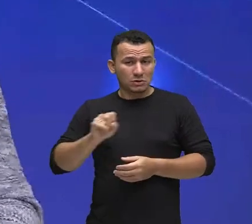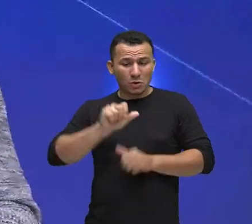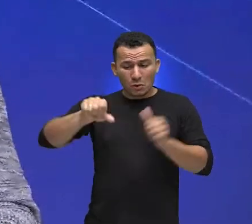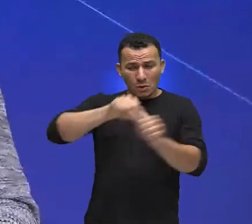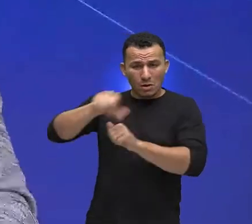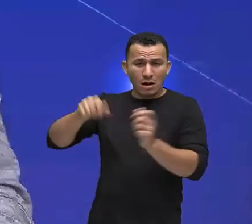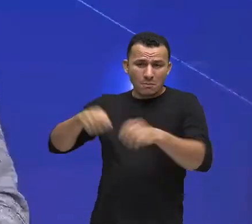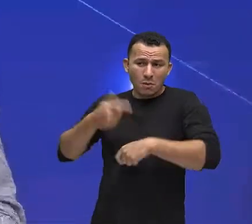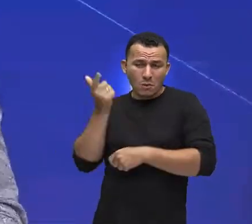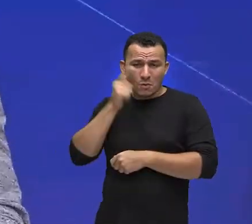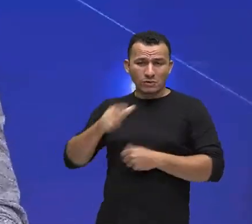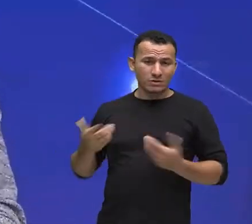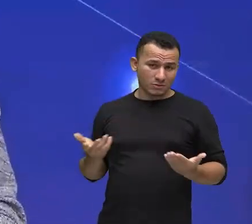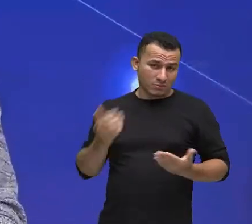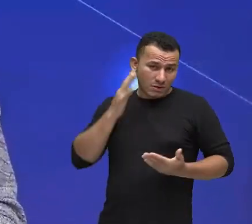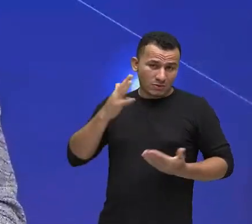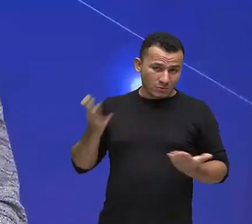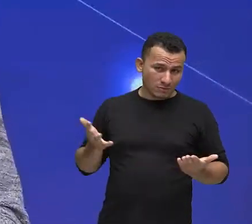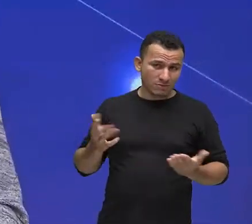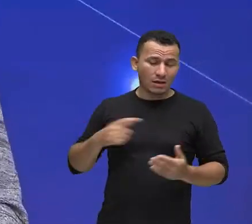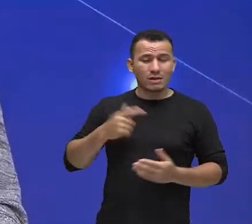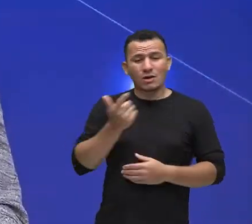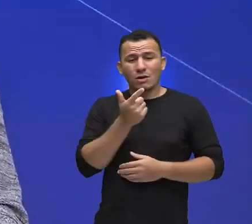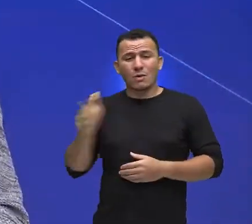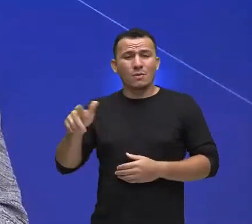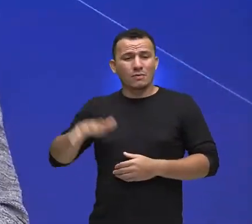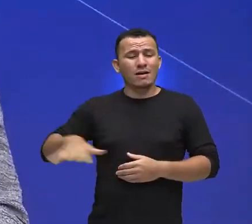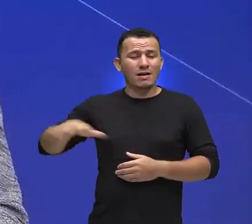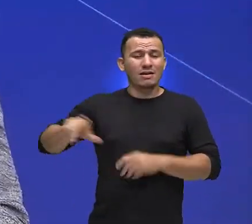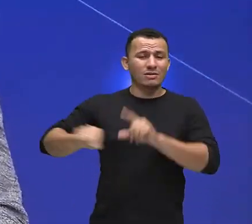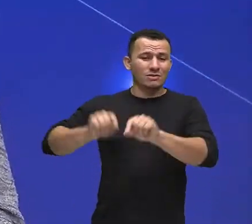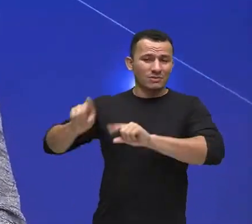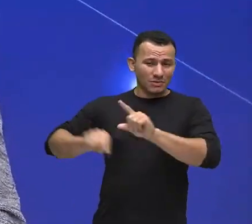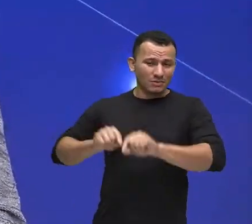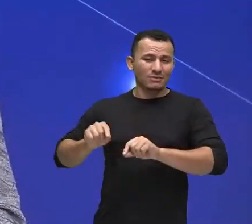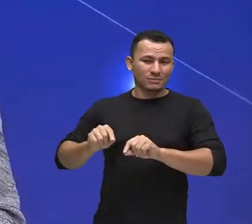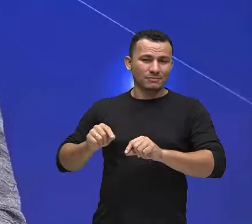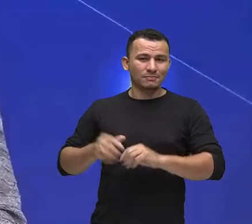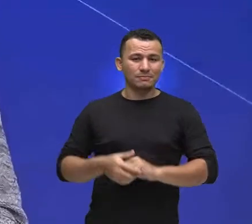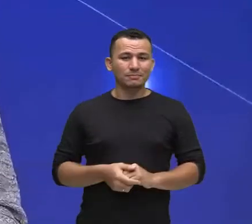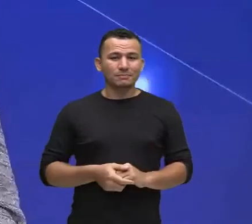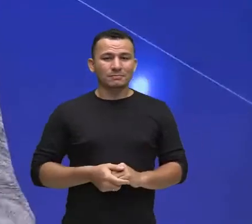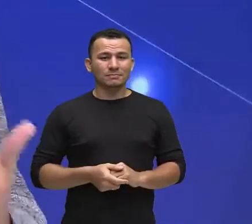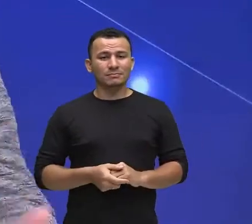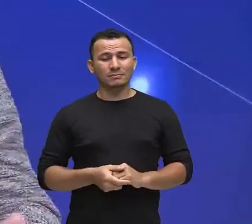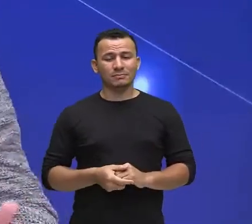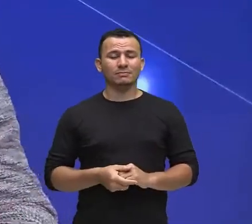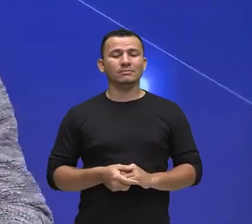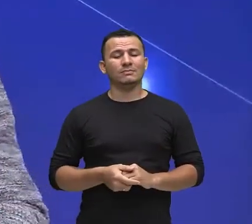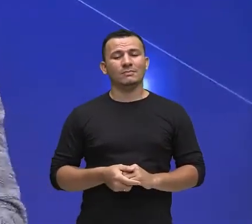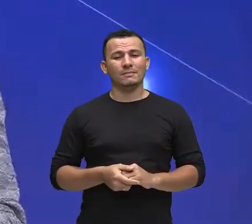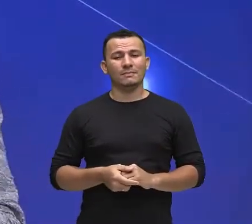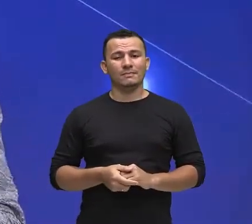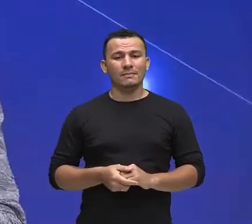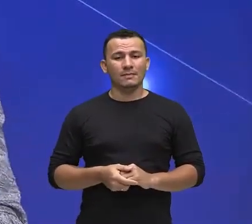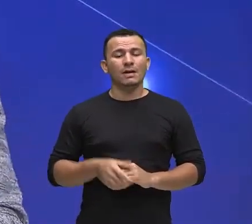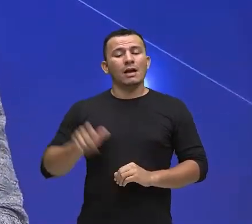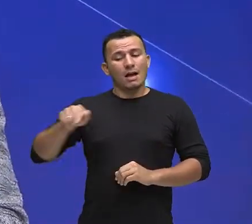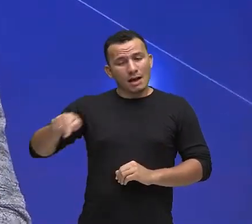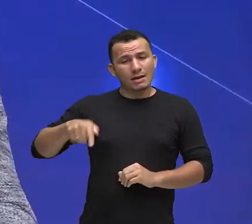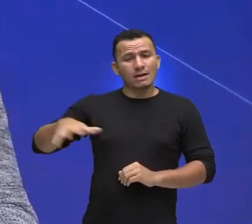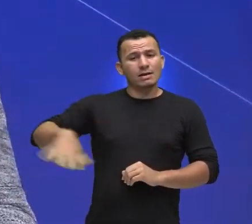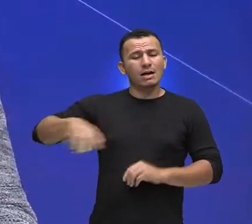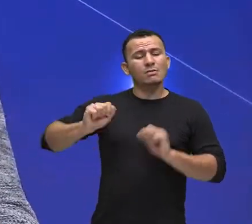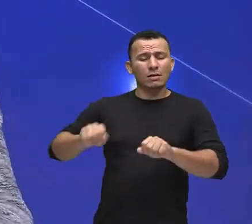alternar, vai se reproduzir em outros campos de escolha também, em outros campos onde vai ser necessário essa mesma flexibilidade em